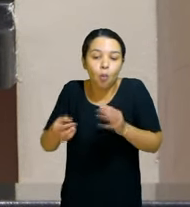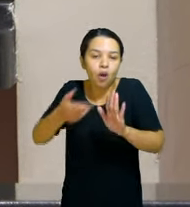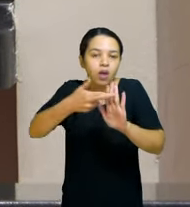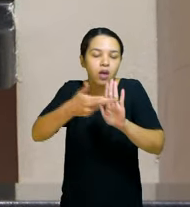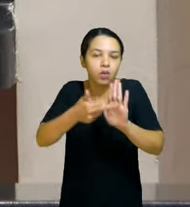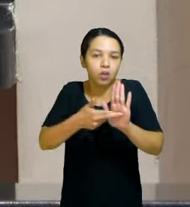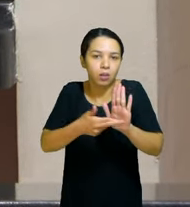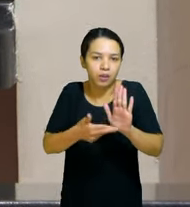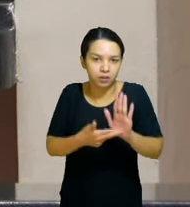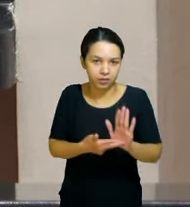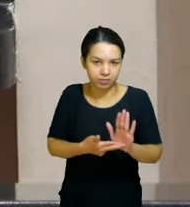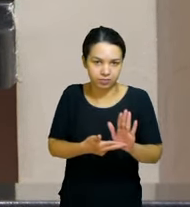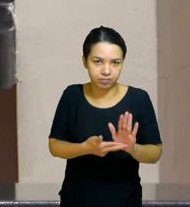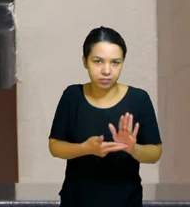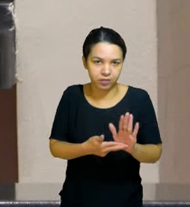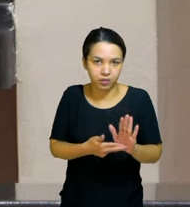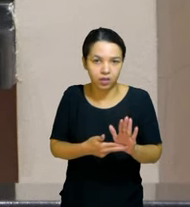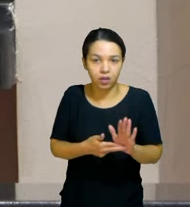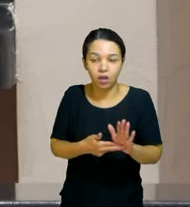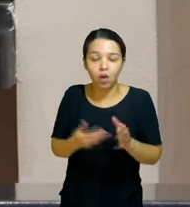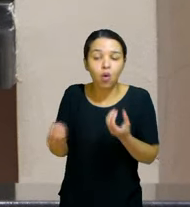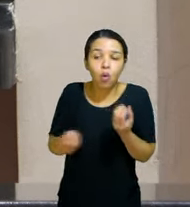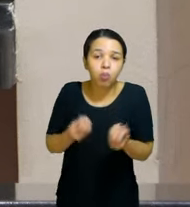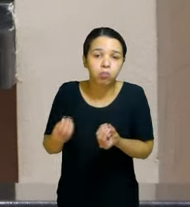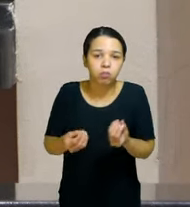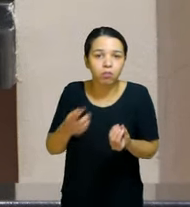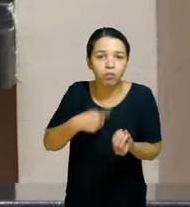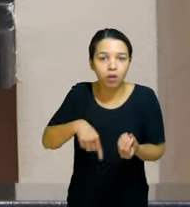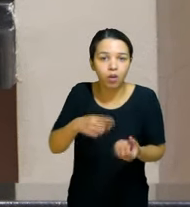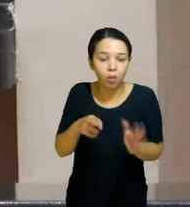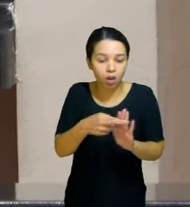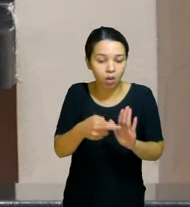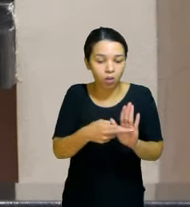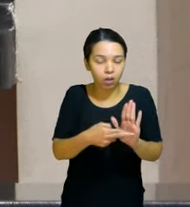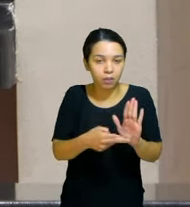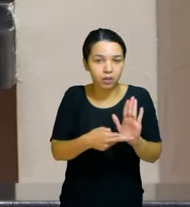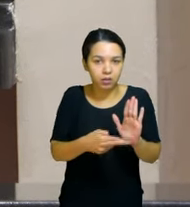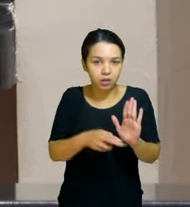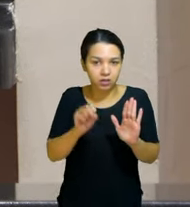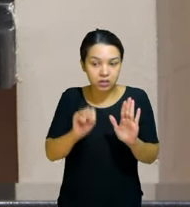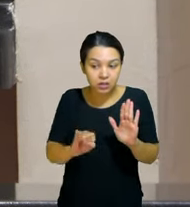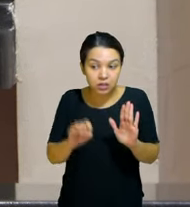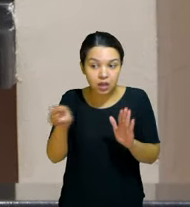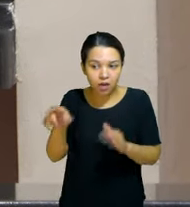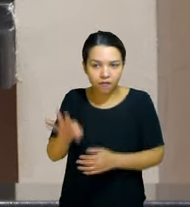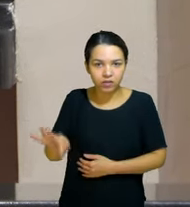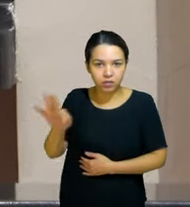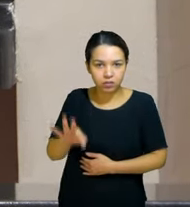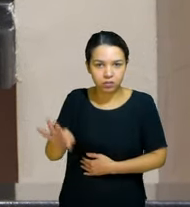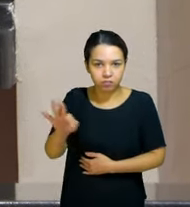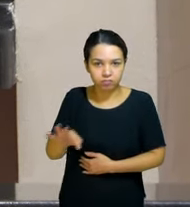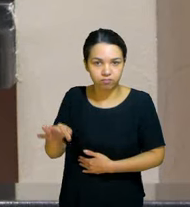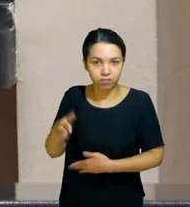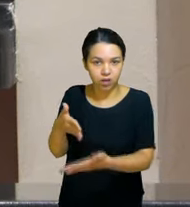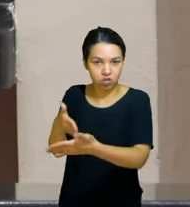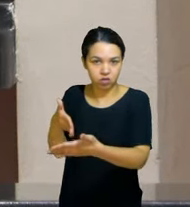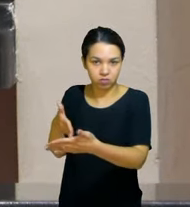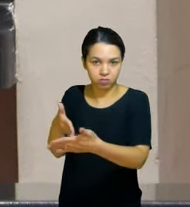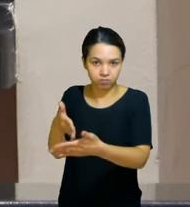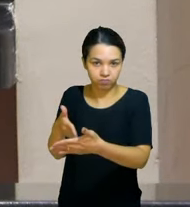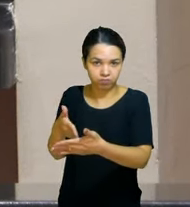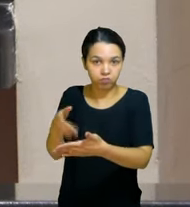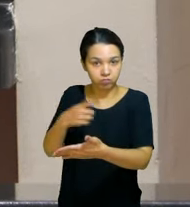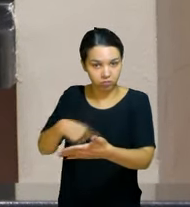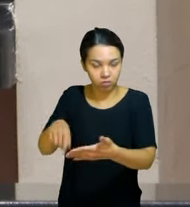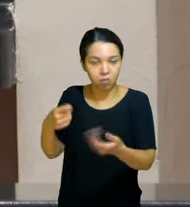viu, comendadora Michele, como é que eu vou regulamentar isso se a própria federação está com restrição? É um nó que a gente tem